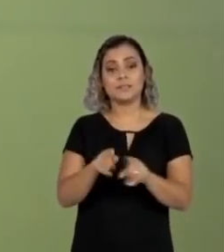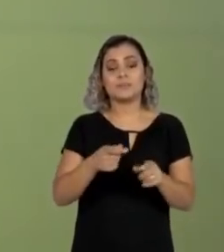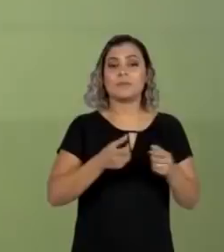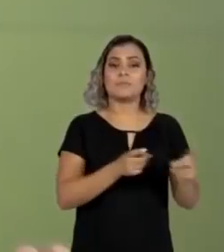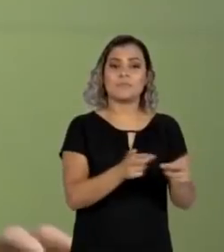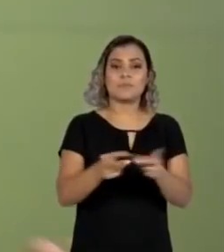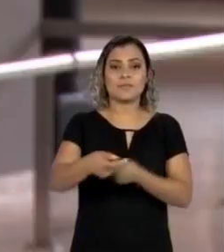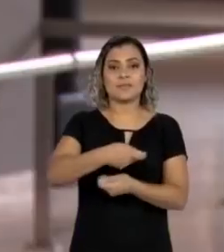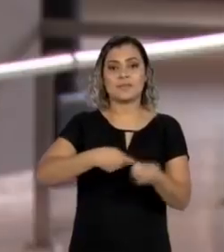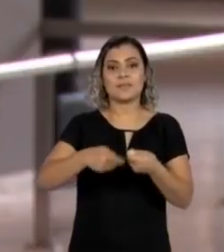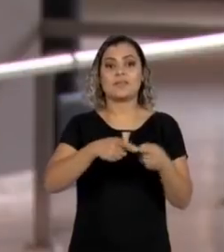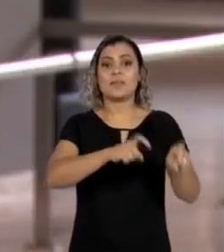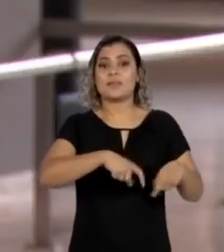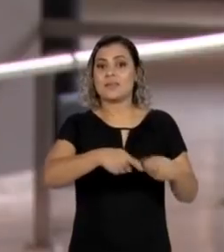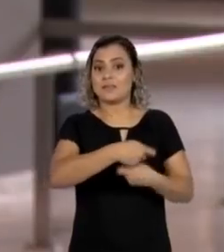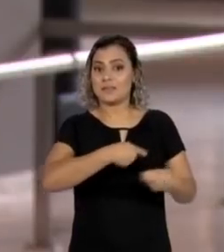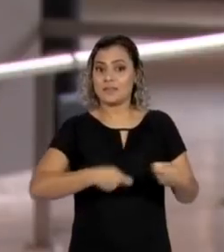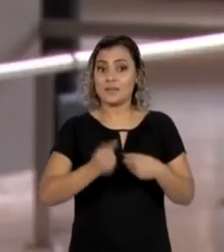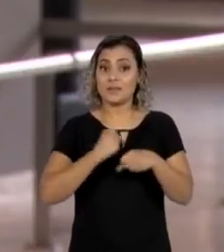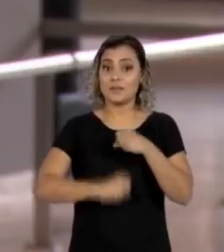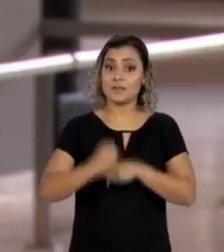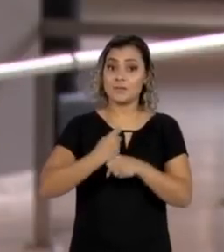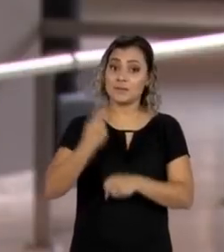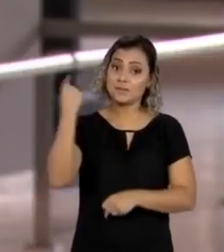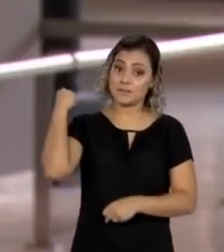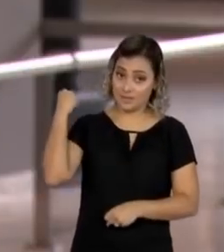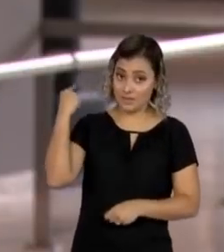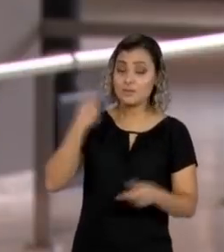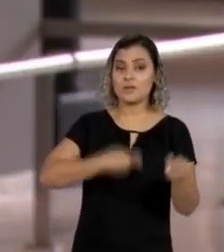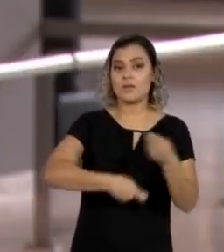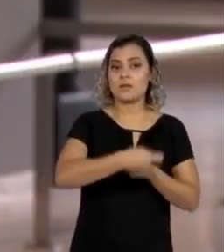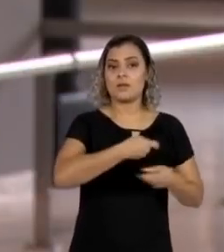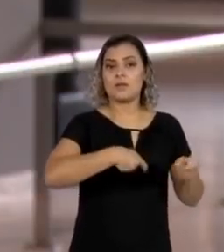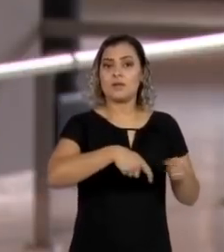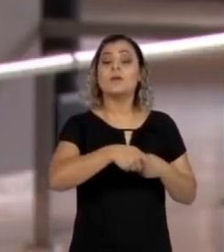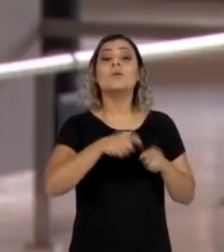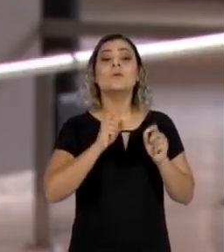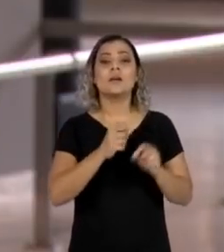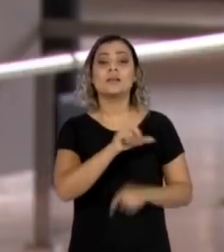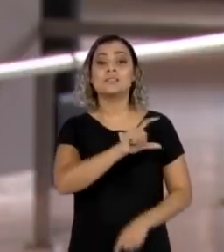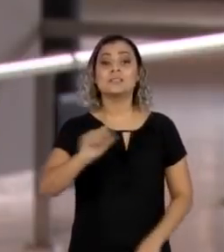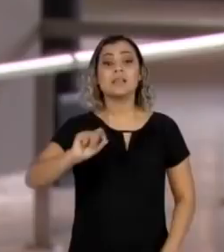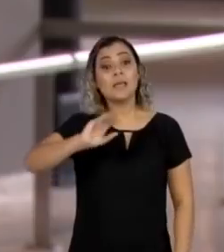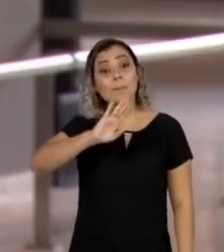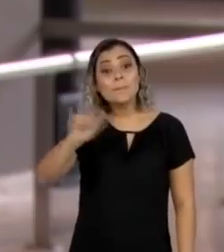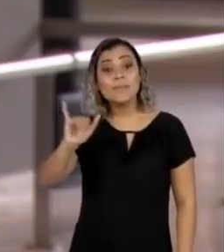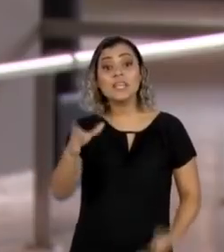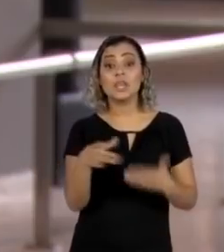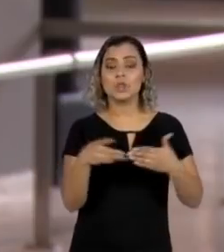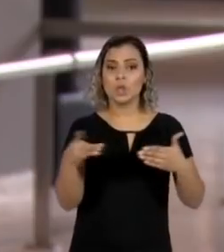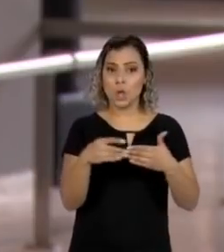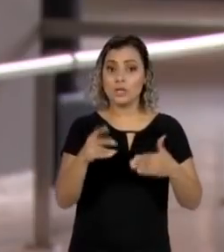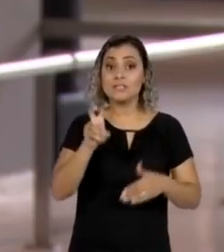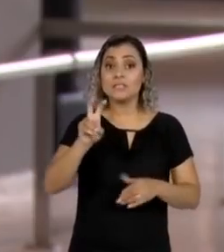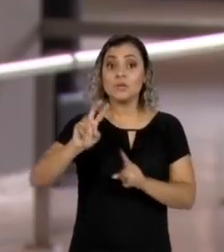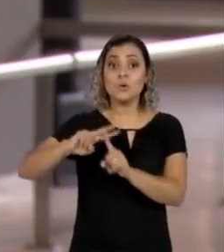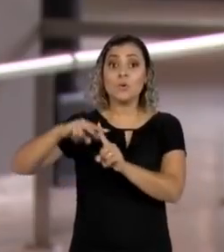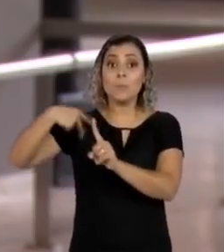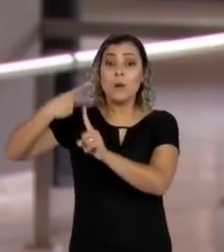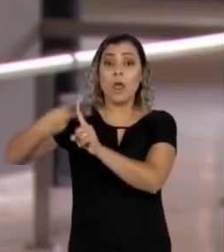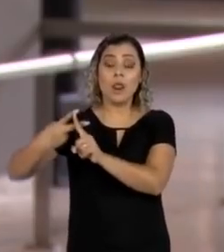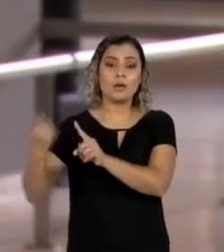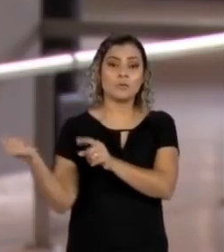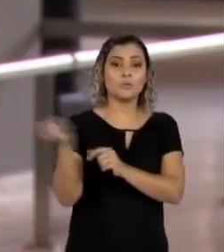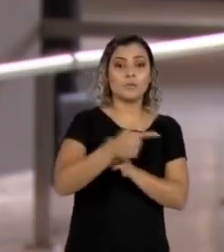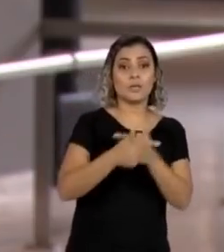o agronegócio. No ano passado, o agronegócio brasileiro exportou mais de 100 bilhões de dólares, 5 vezes mais do que em